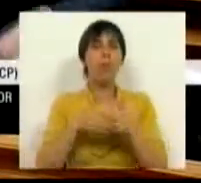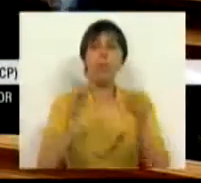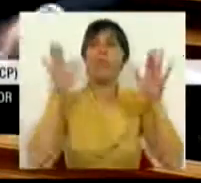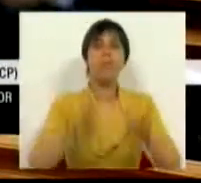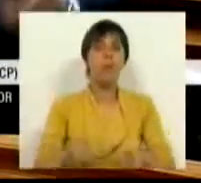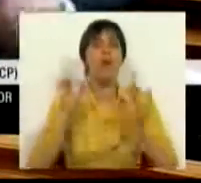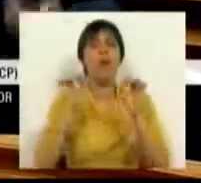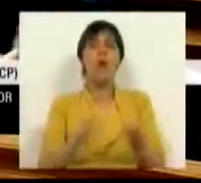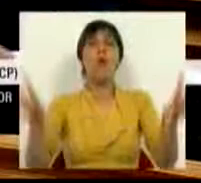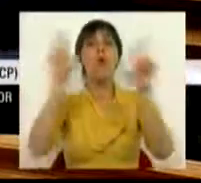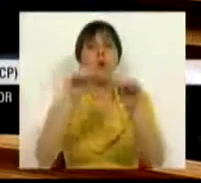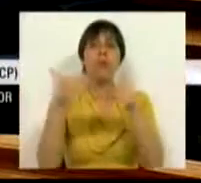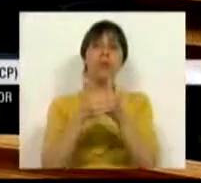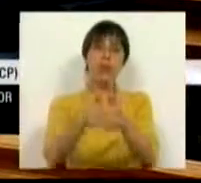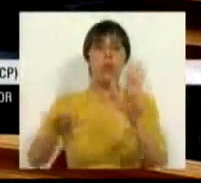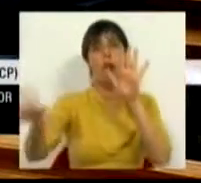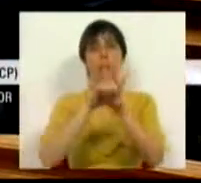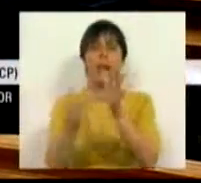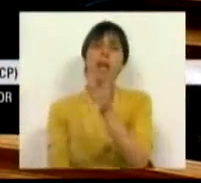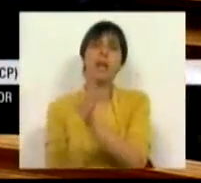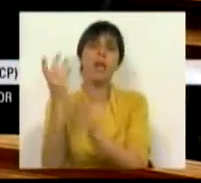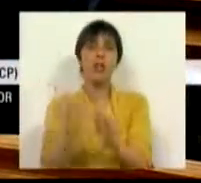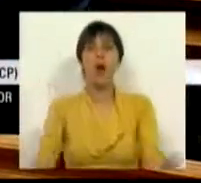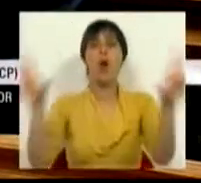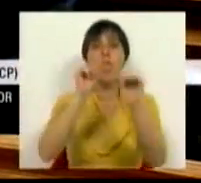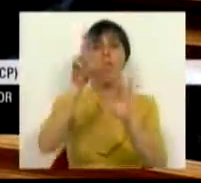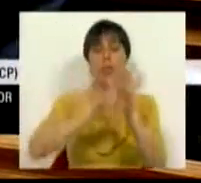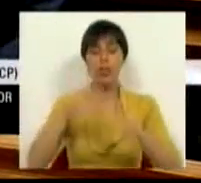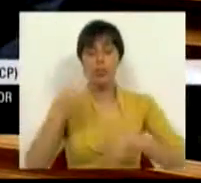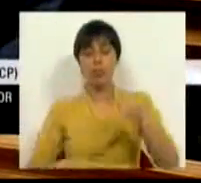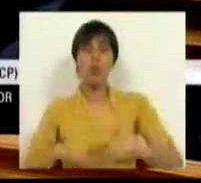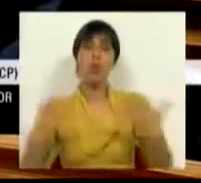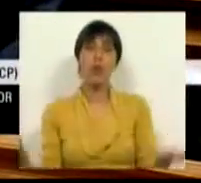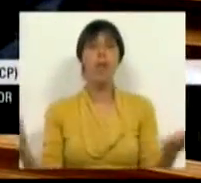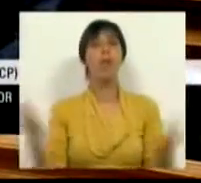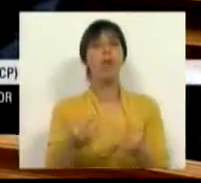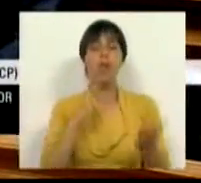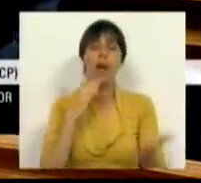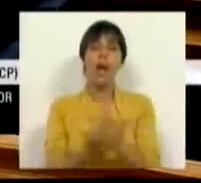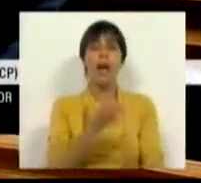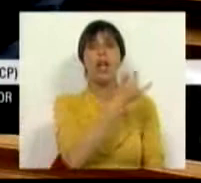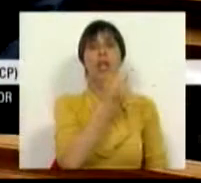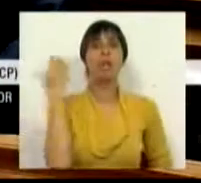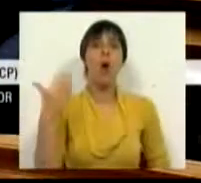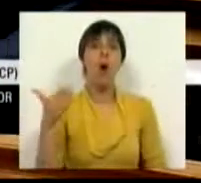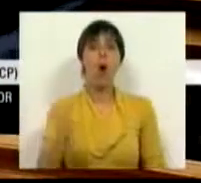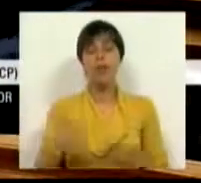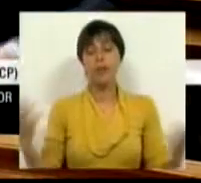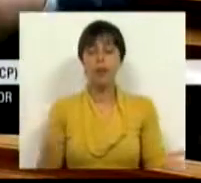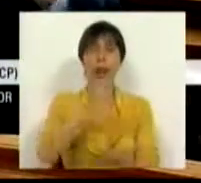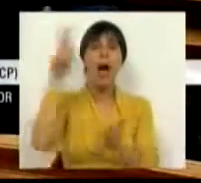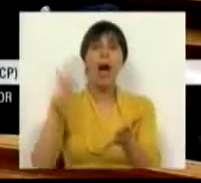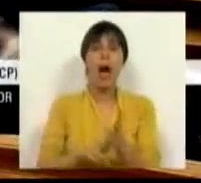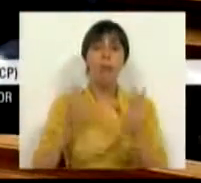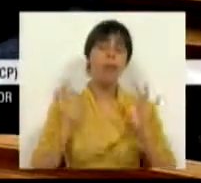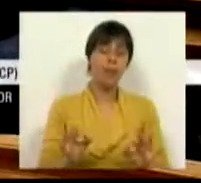processo, iniciando-se um novo processo legislativo para a criação de um novo regime jurídico. O que veio a culminar em 2011 com a